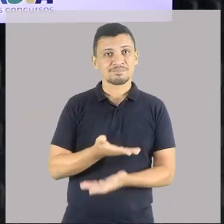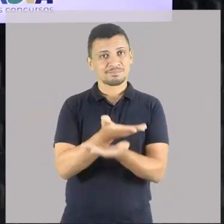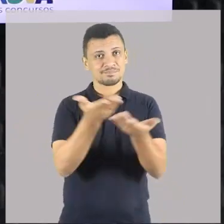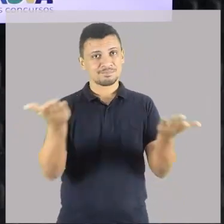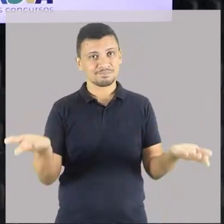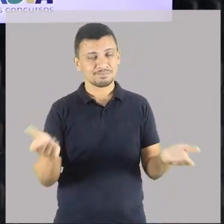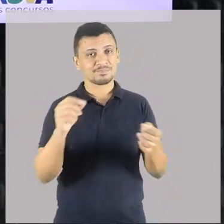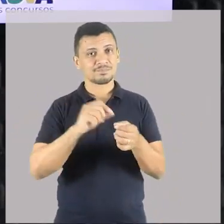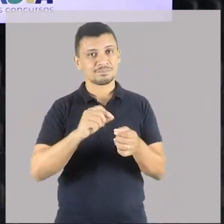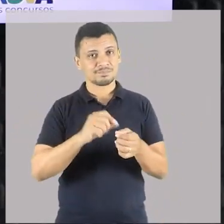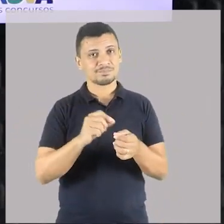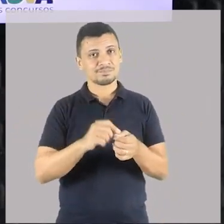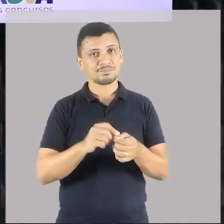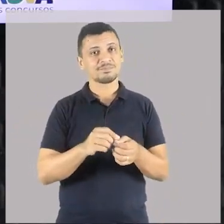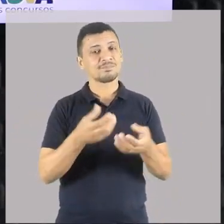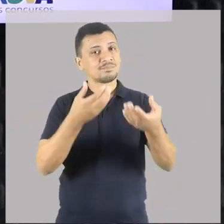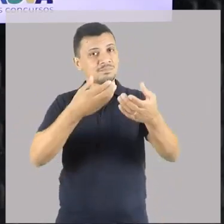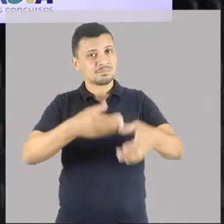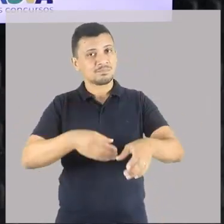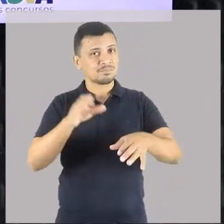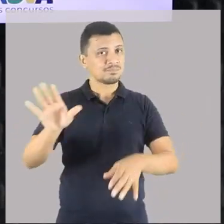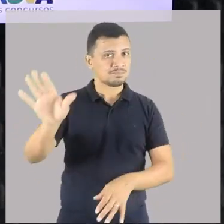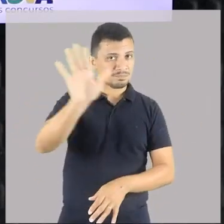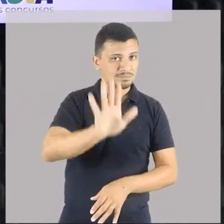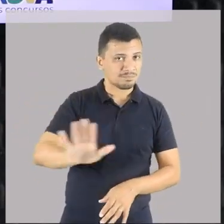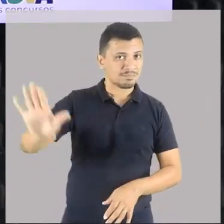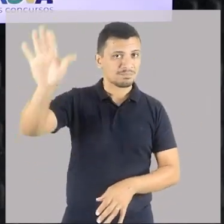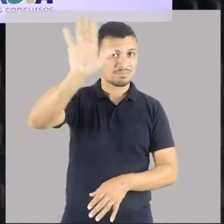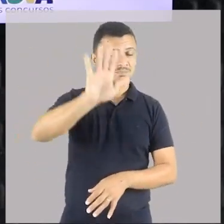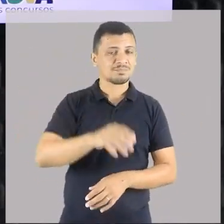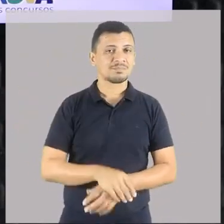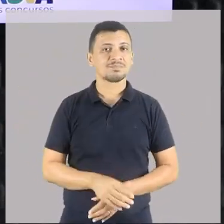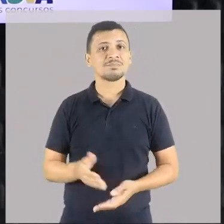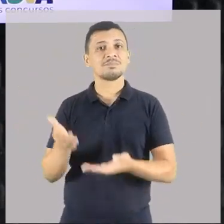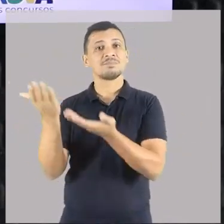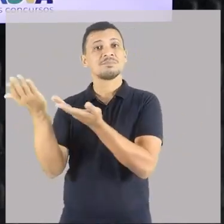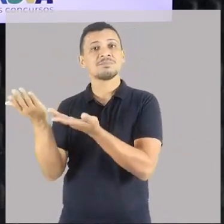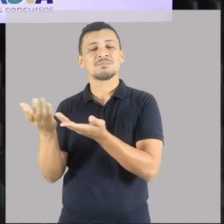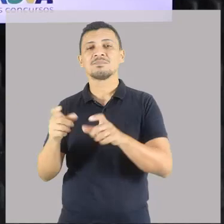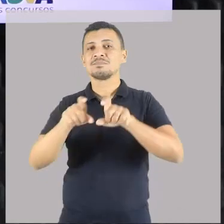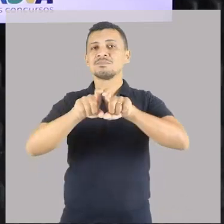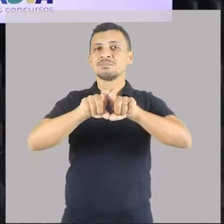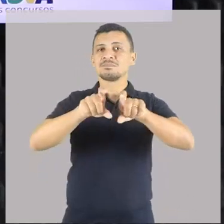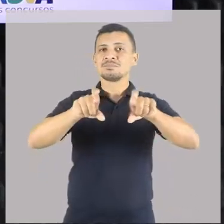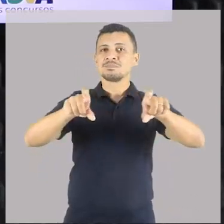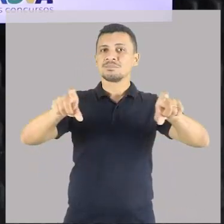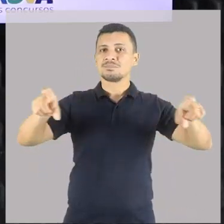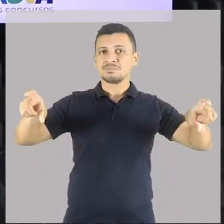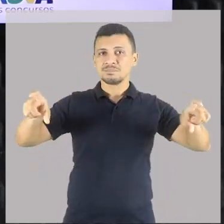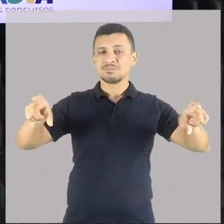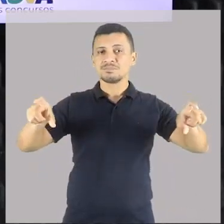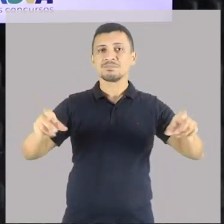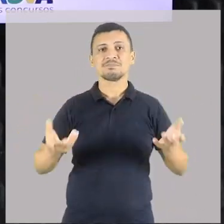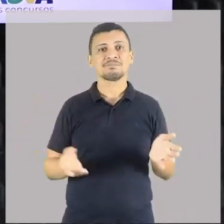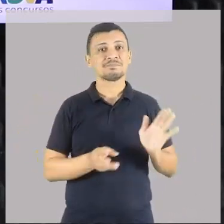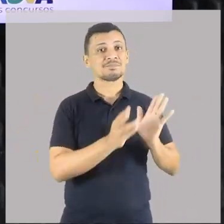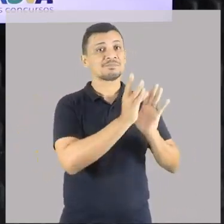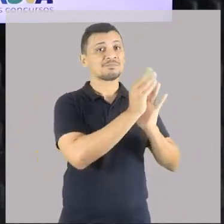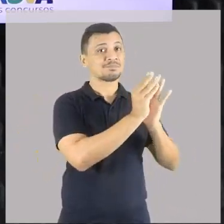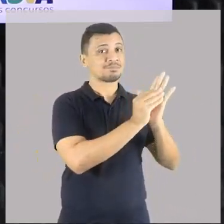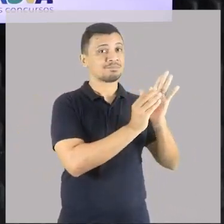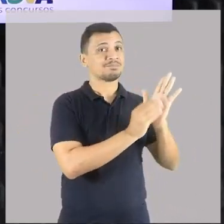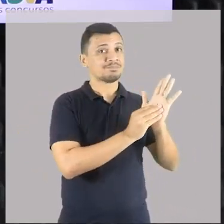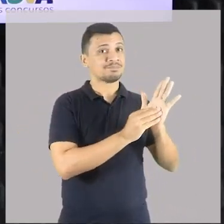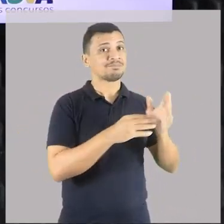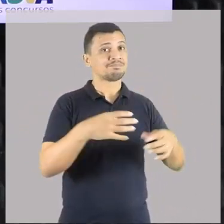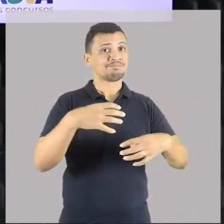que vai fazer o concurso nacional. Hoje nós vamos falar sobre a estrutura do período. É um conteúdo que muitas pessoas